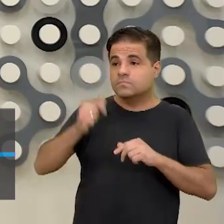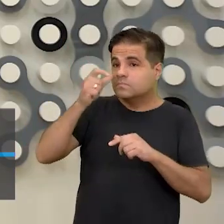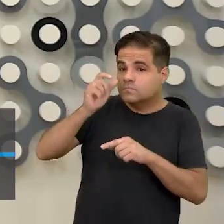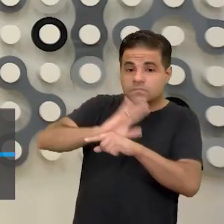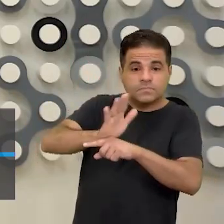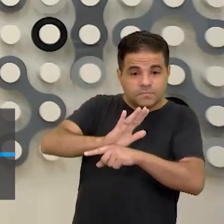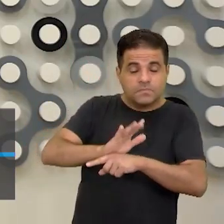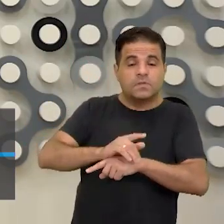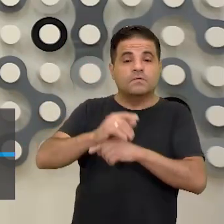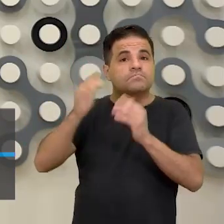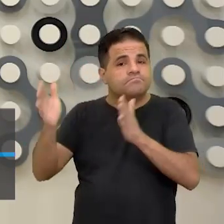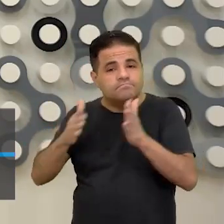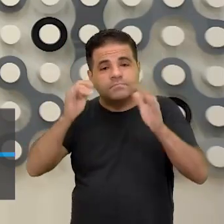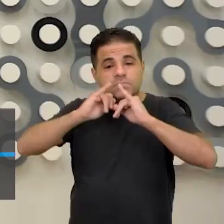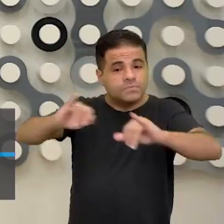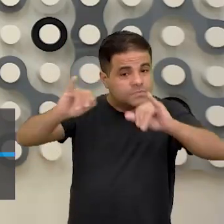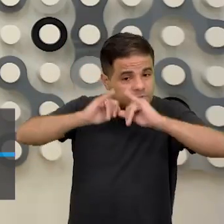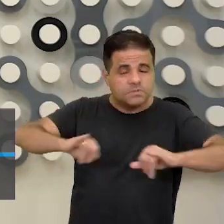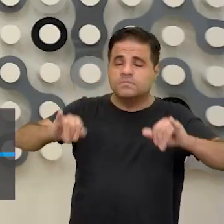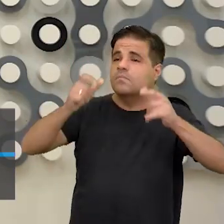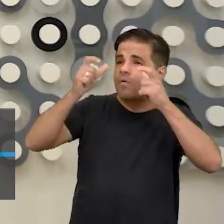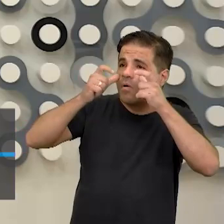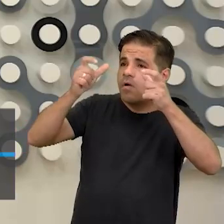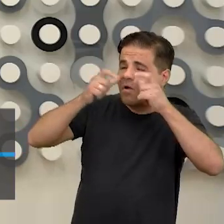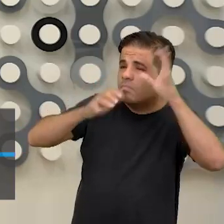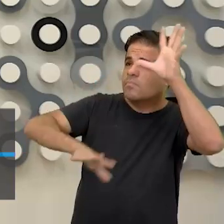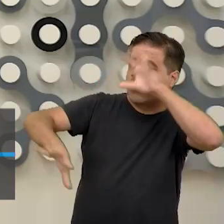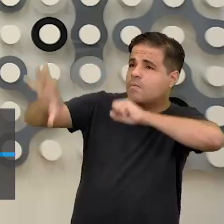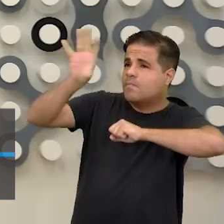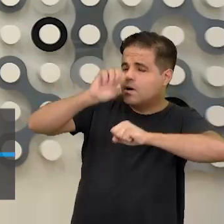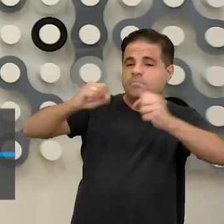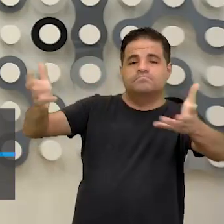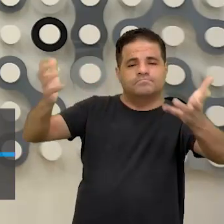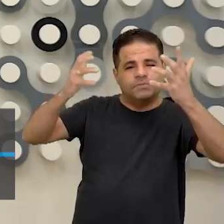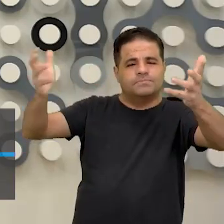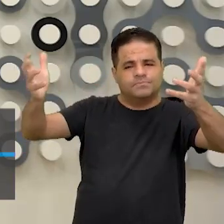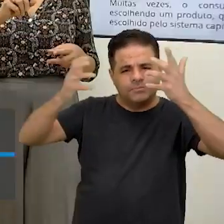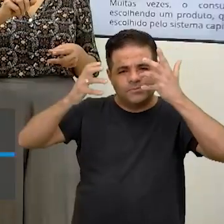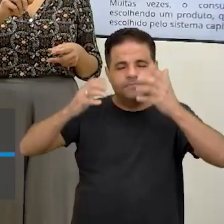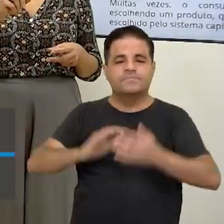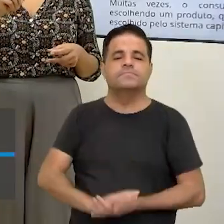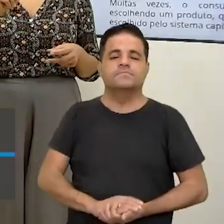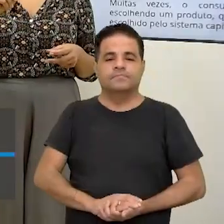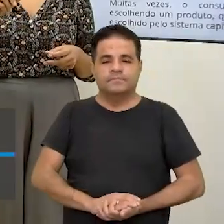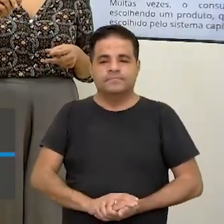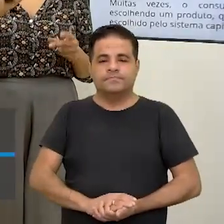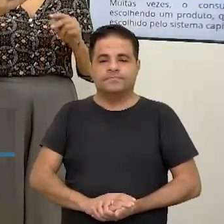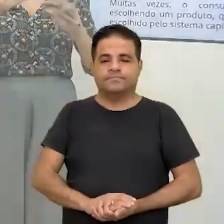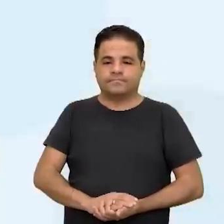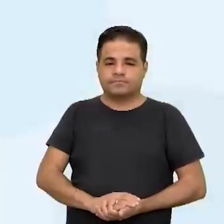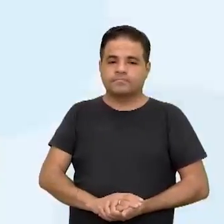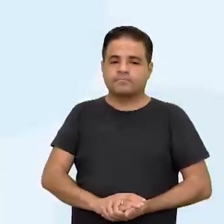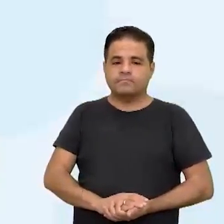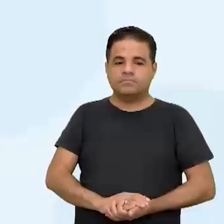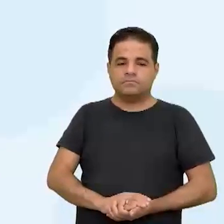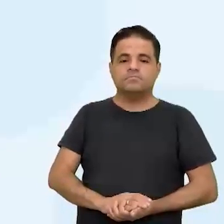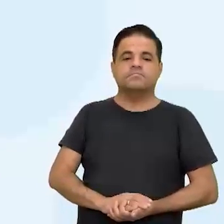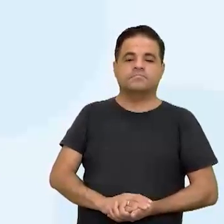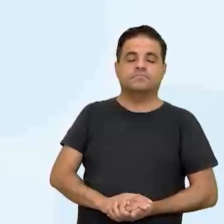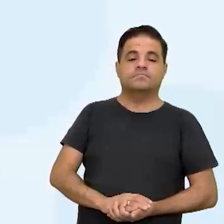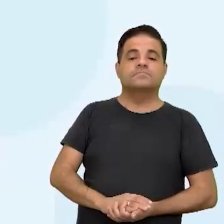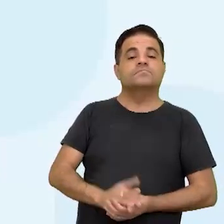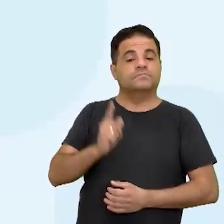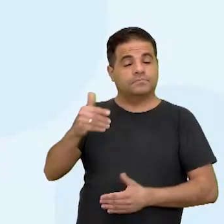que assistimos, das propagandas que nós observamos e etc. Olha isso que nós colocamos aqui nesse slide, que ilustra um pouco